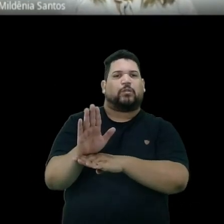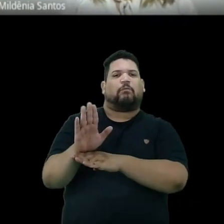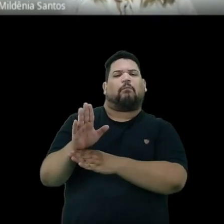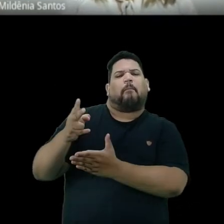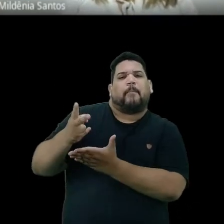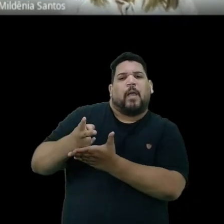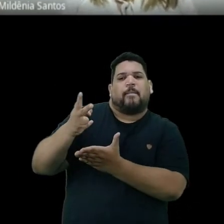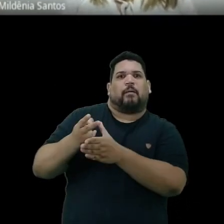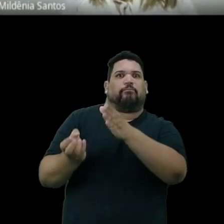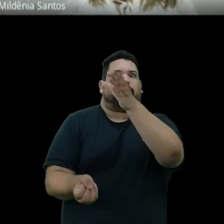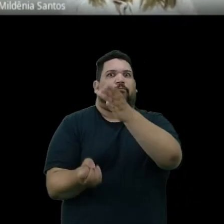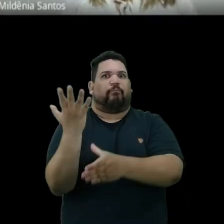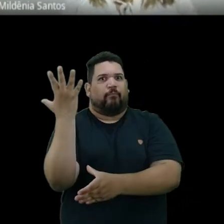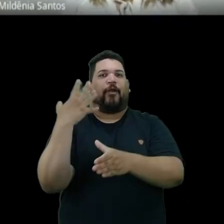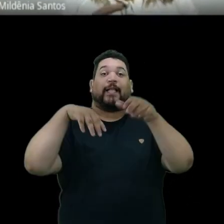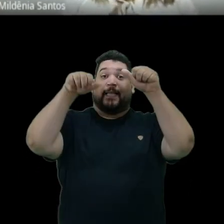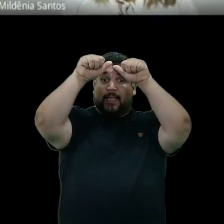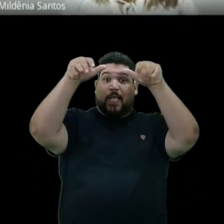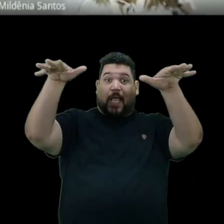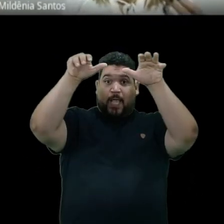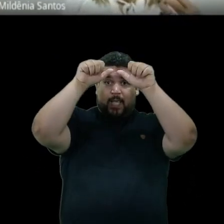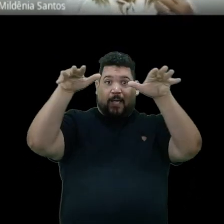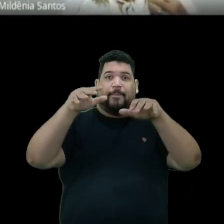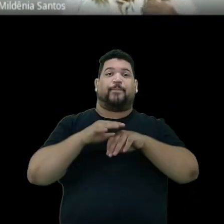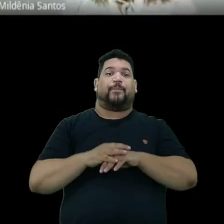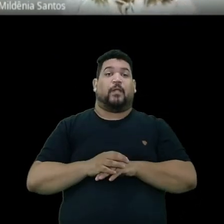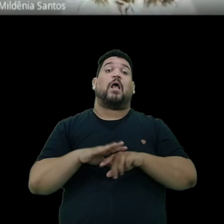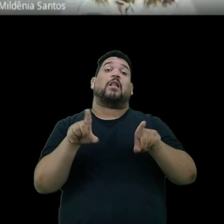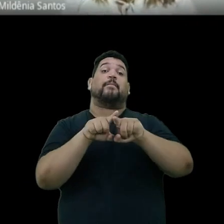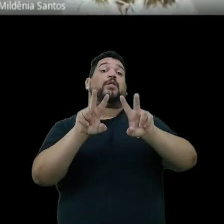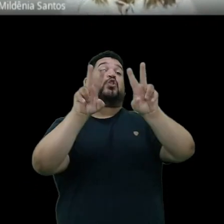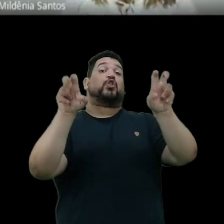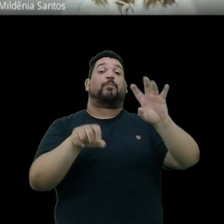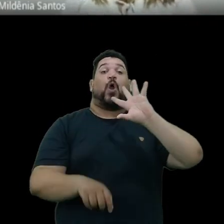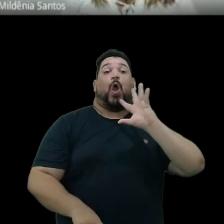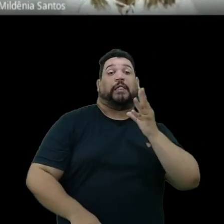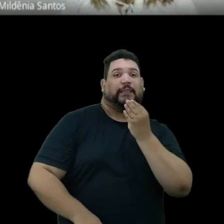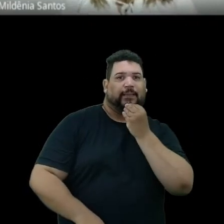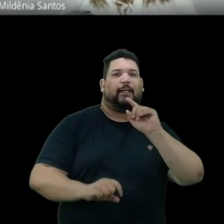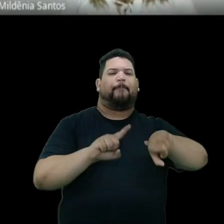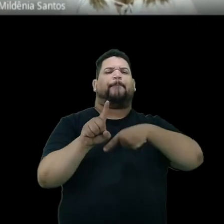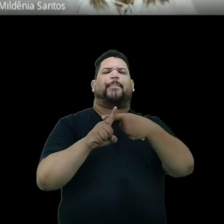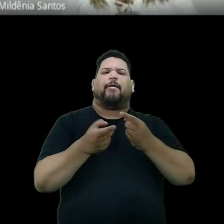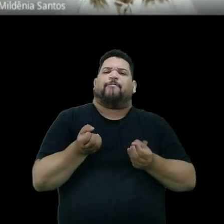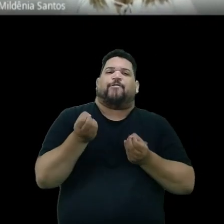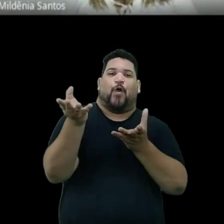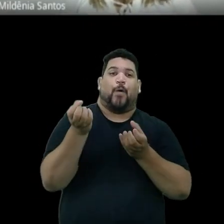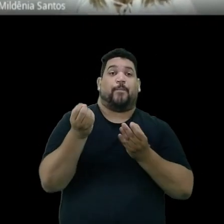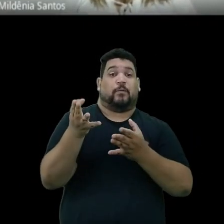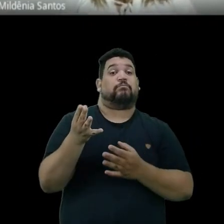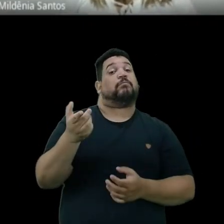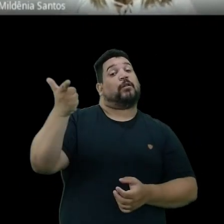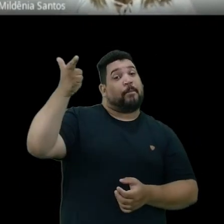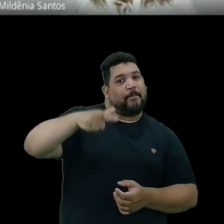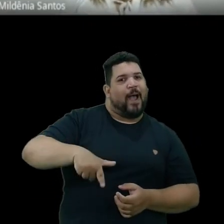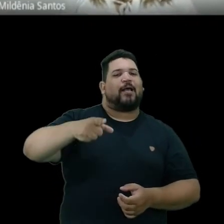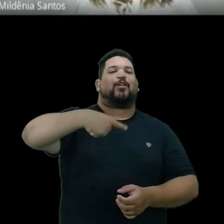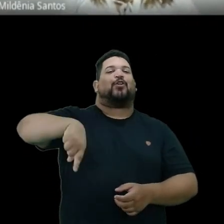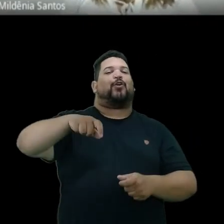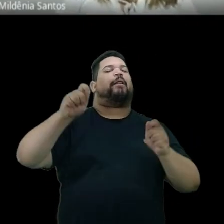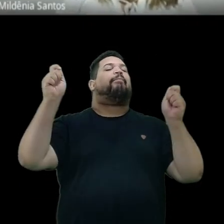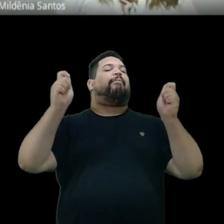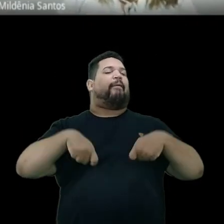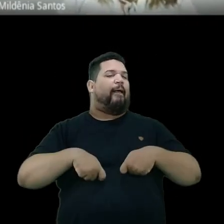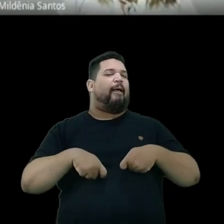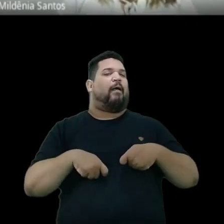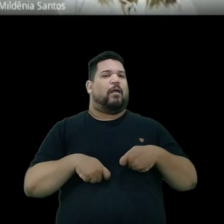TEA. Além disso, né, da questão do conhecimento, da questão da informação, nós também podemos estar passando por